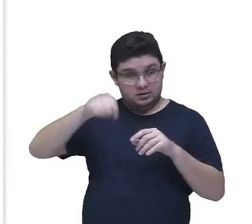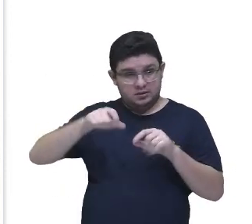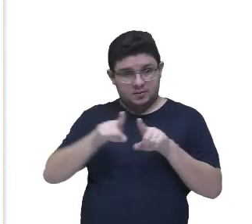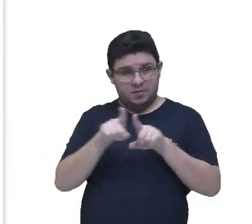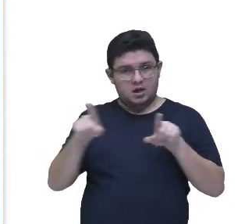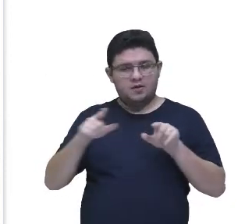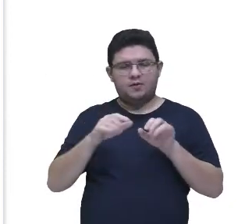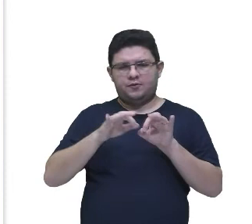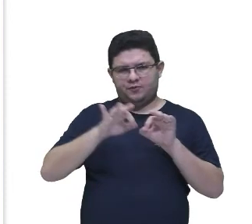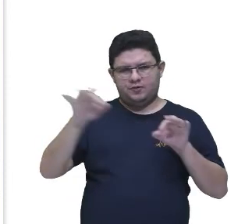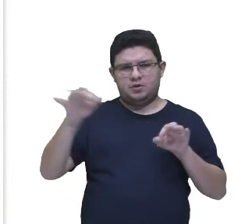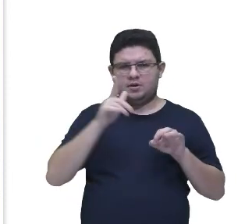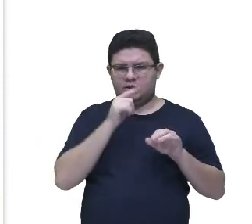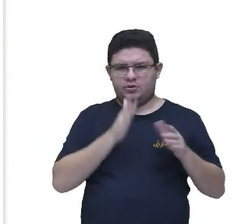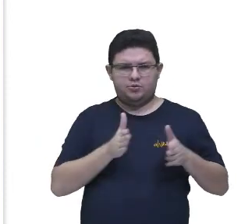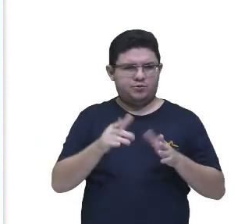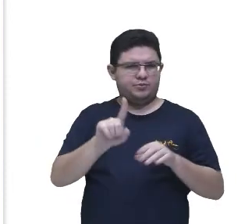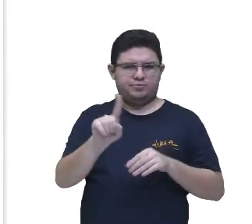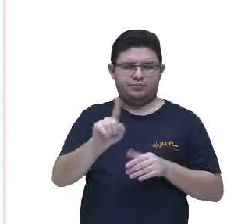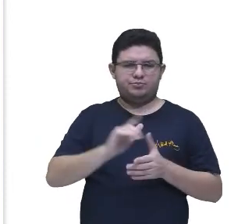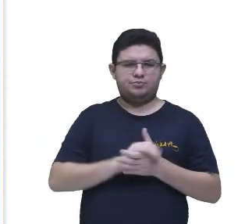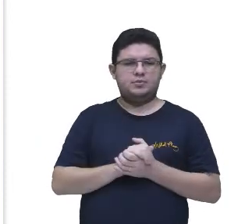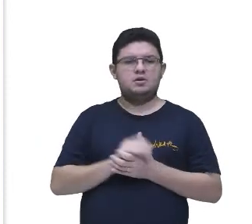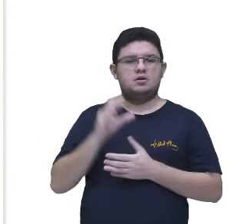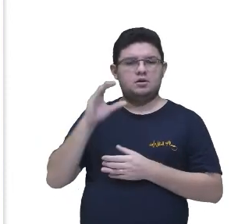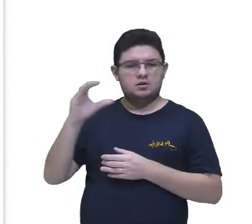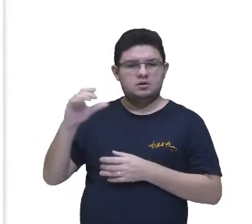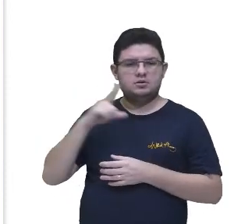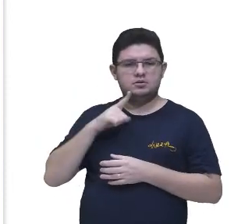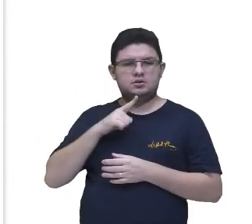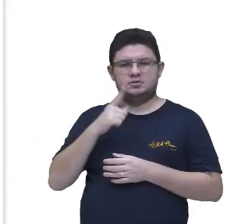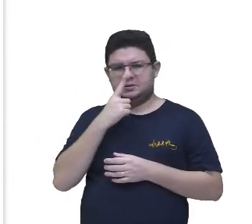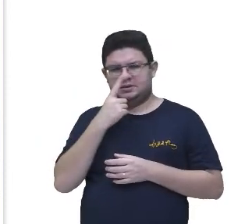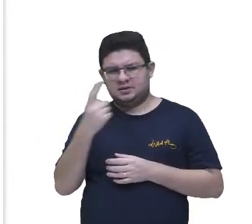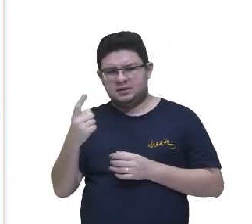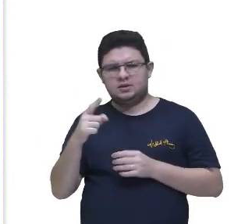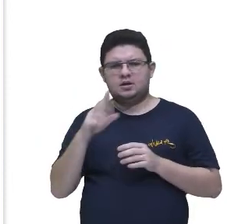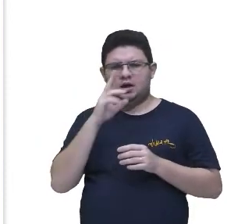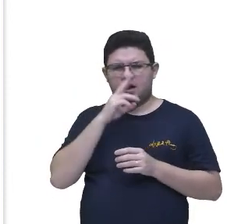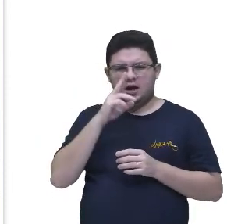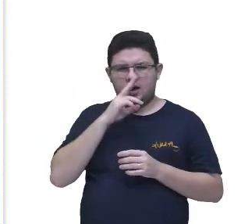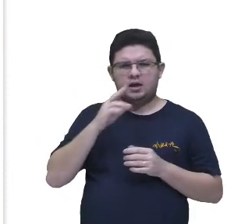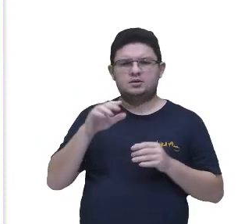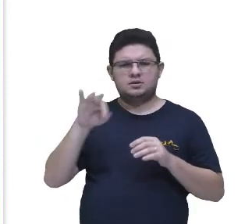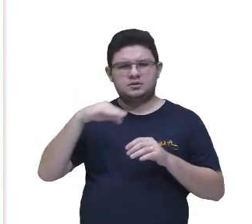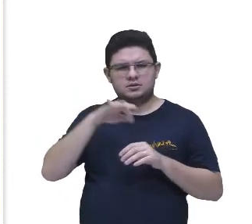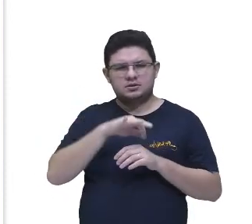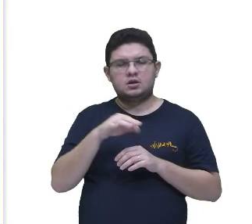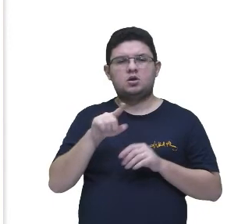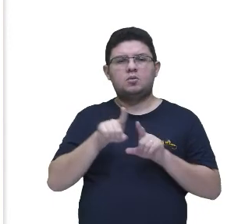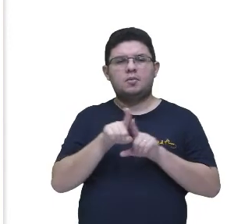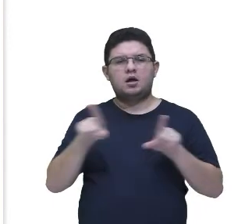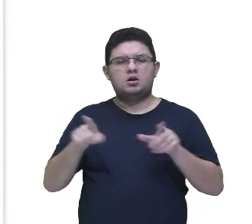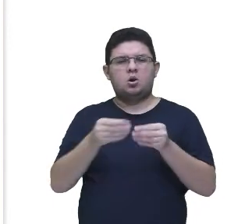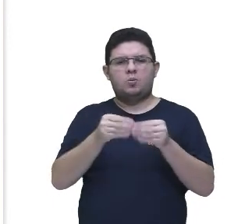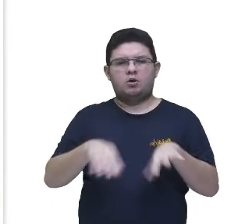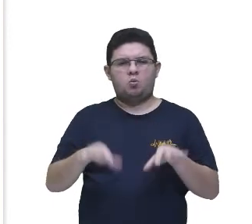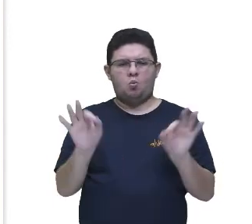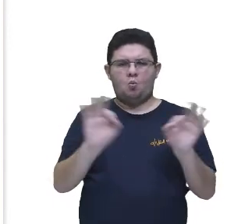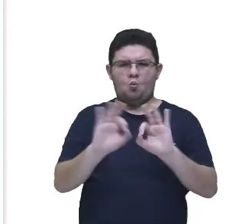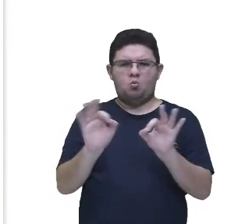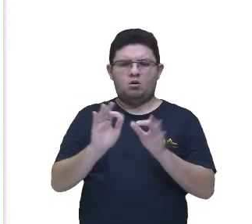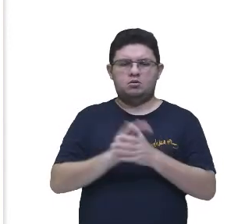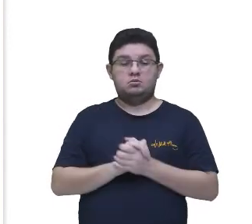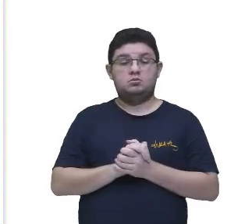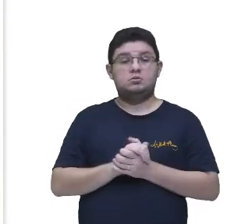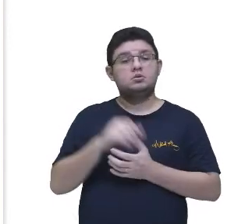da poluição visual e da presença de ratos e insetos, os aterros e os lixos não trazem consequências para as áreas onde estão